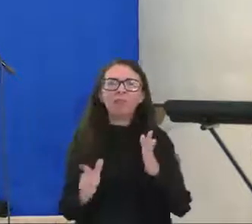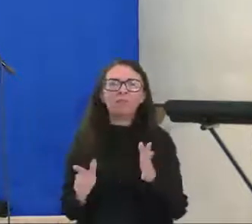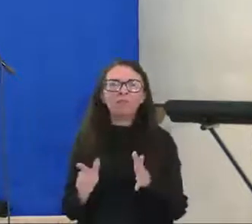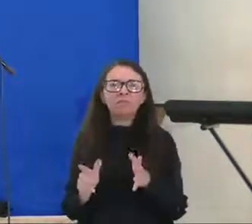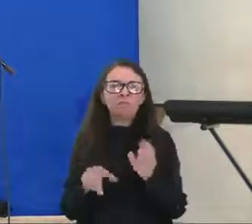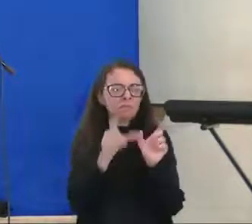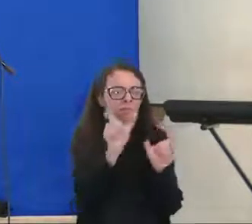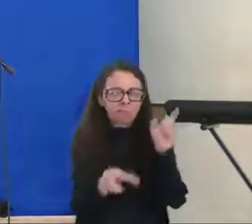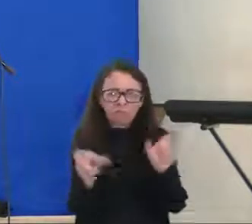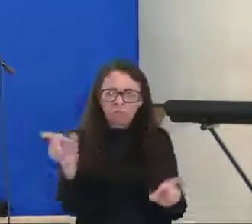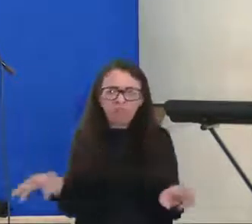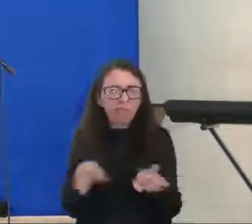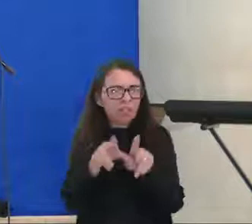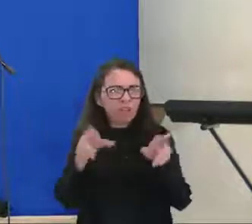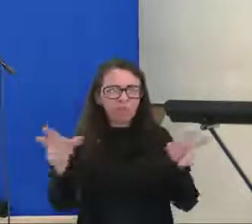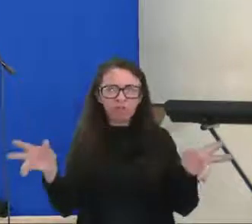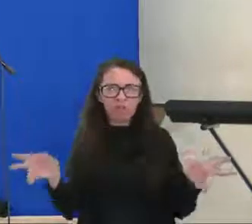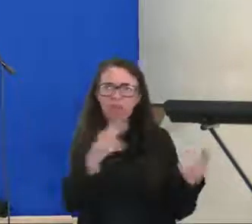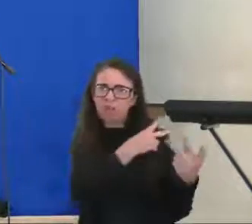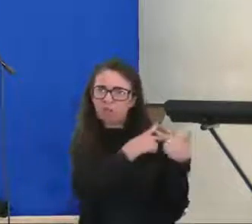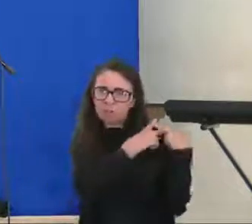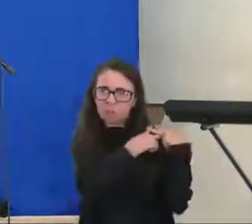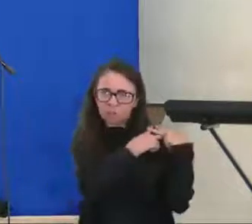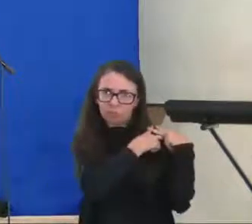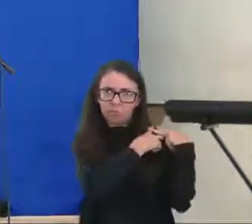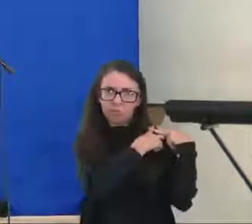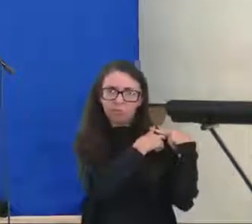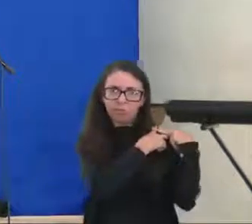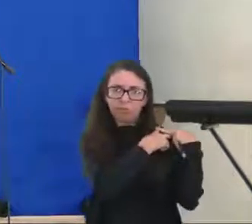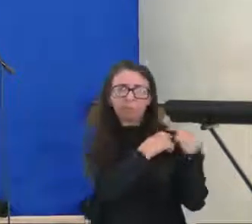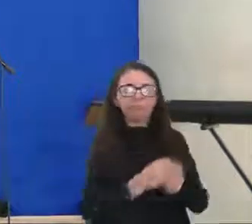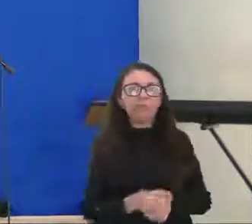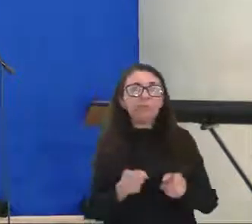Verso 11, 12. O verso 11 diz assim: